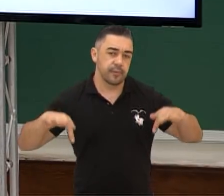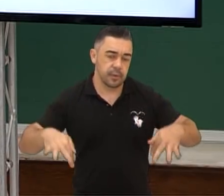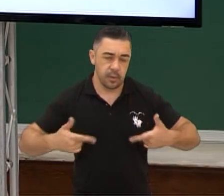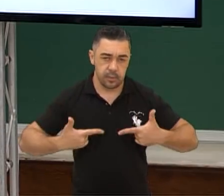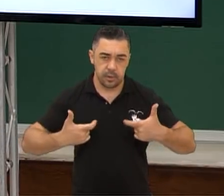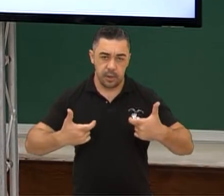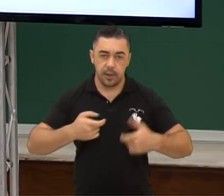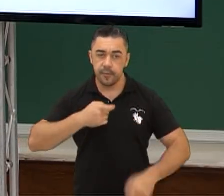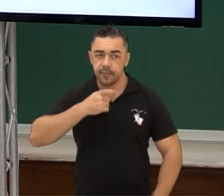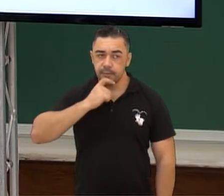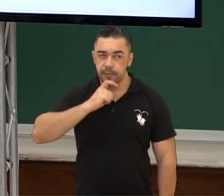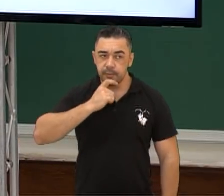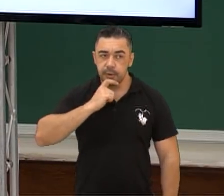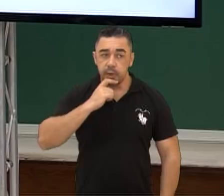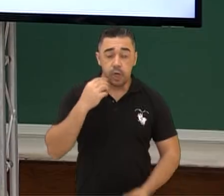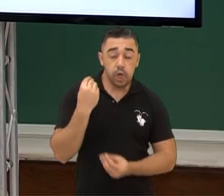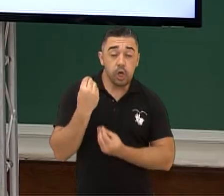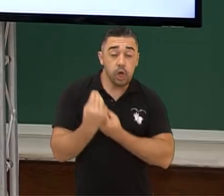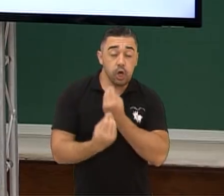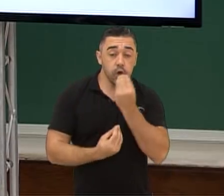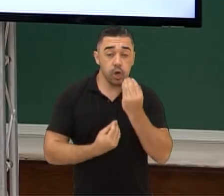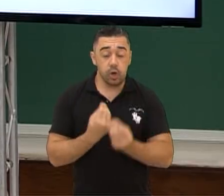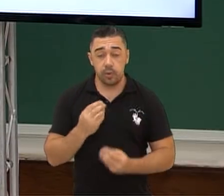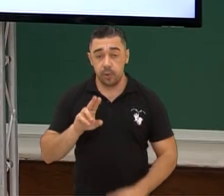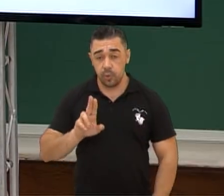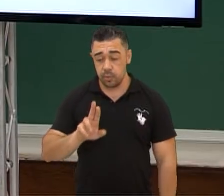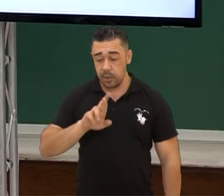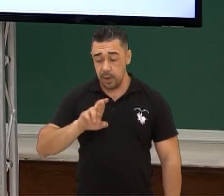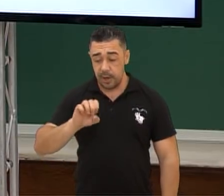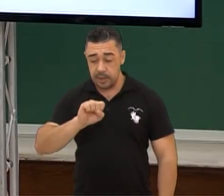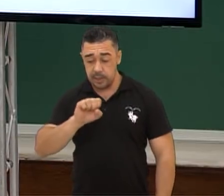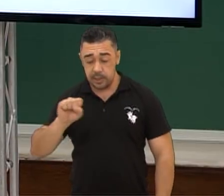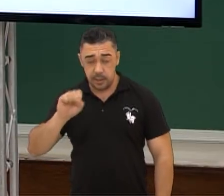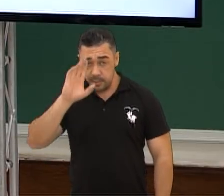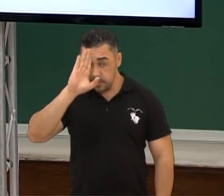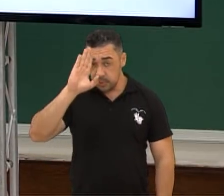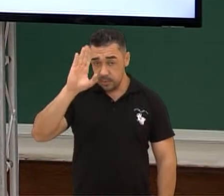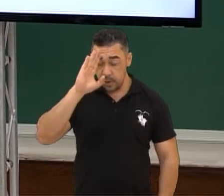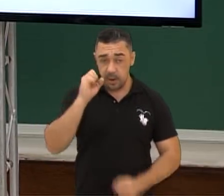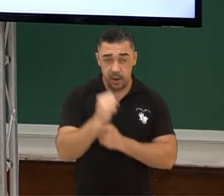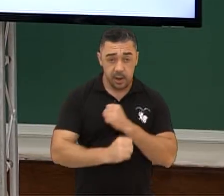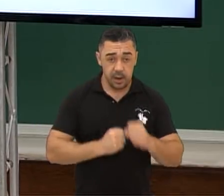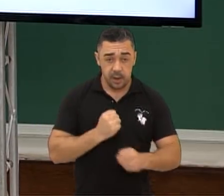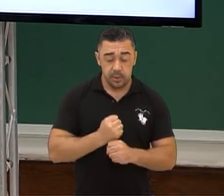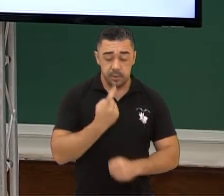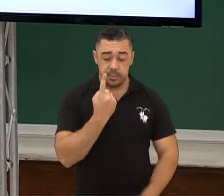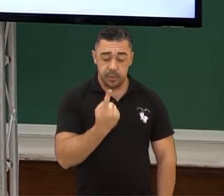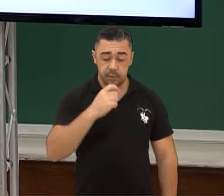Fria e a situação que estava a União Soviética, principalmente a partir dos anos